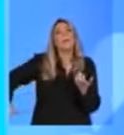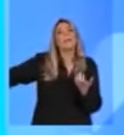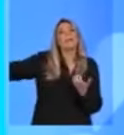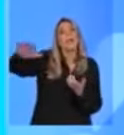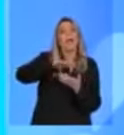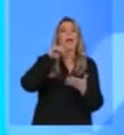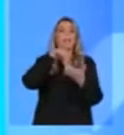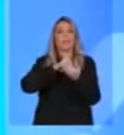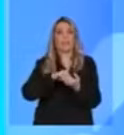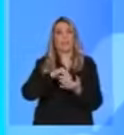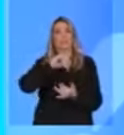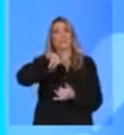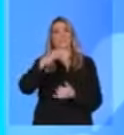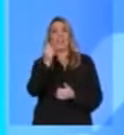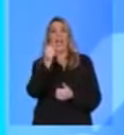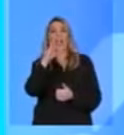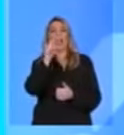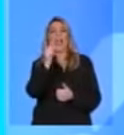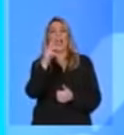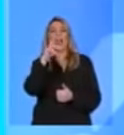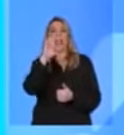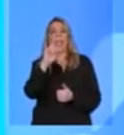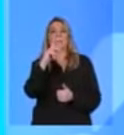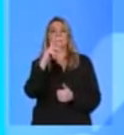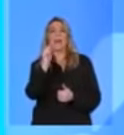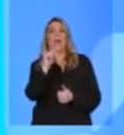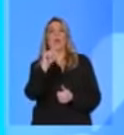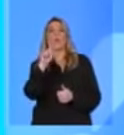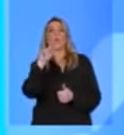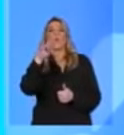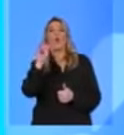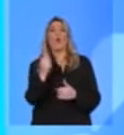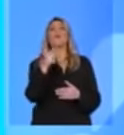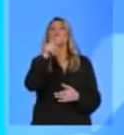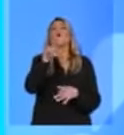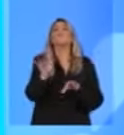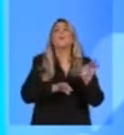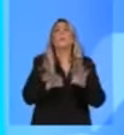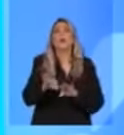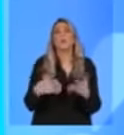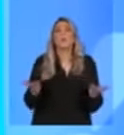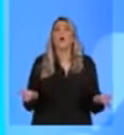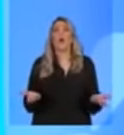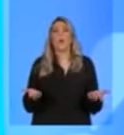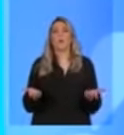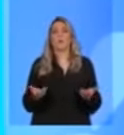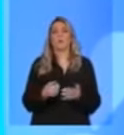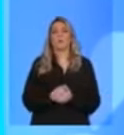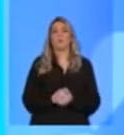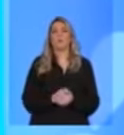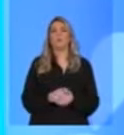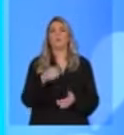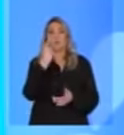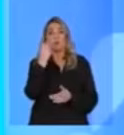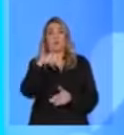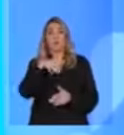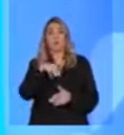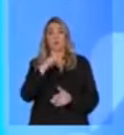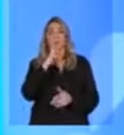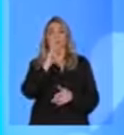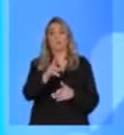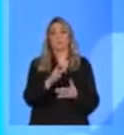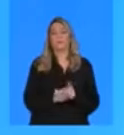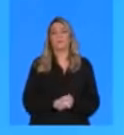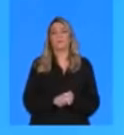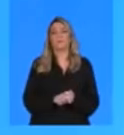jacaré Paguá e para as áreas na periferia Norte qual o seu plano pro saneamento da cidade candidato o senhor tem 1 minuto e meio para responder eh